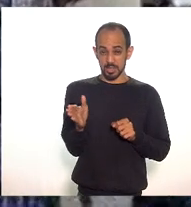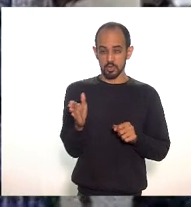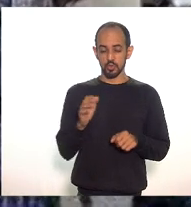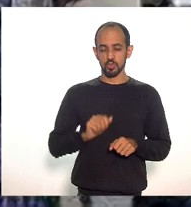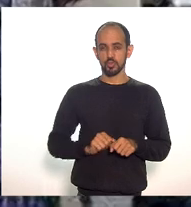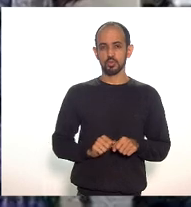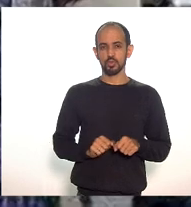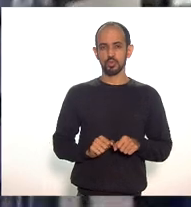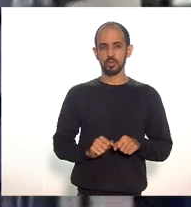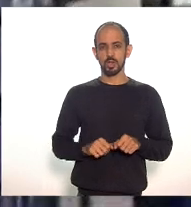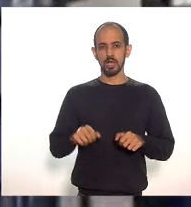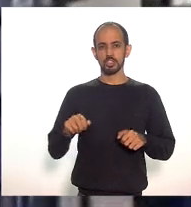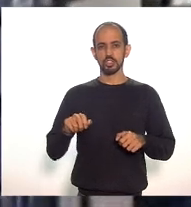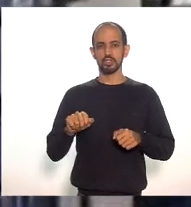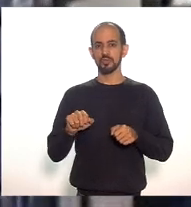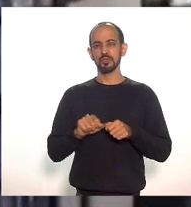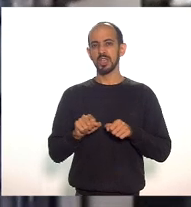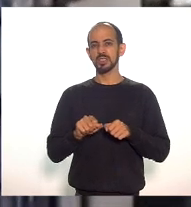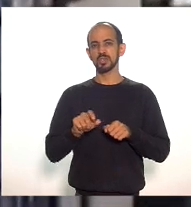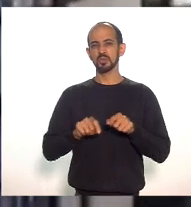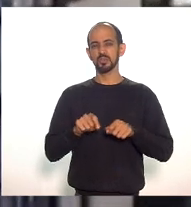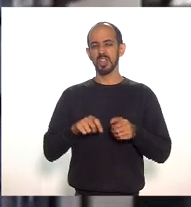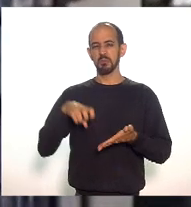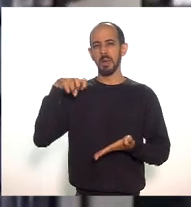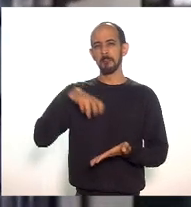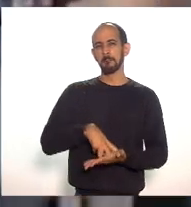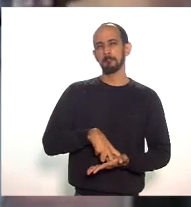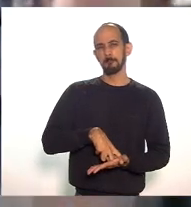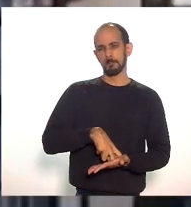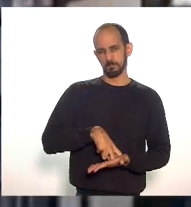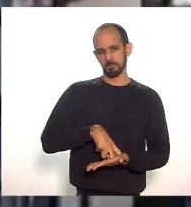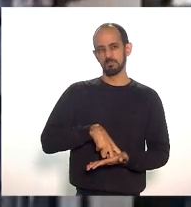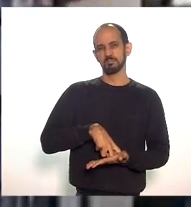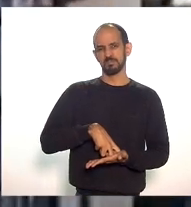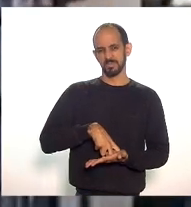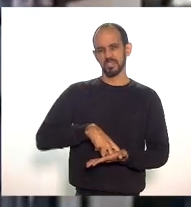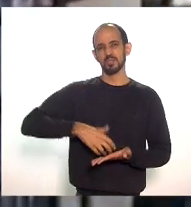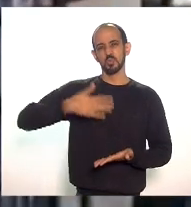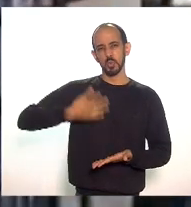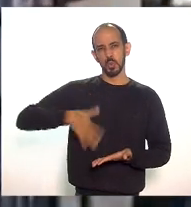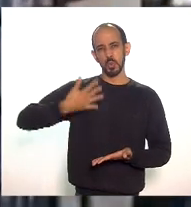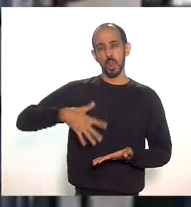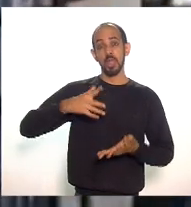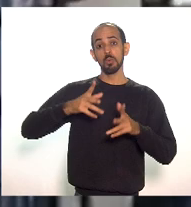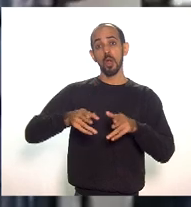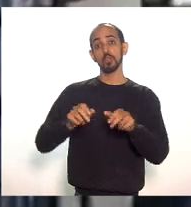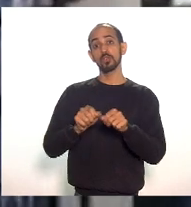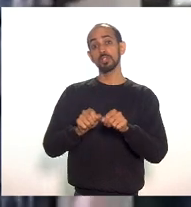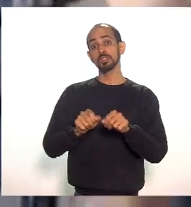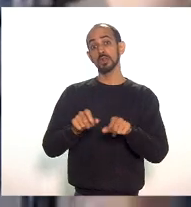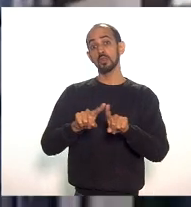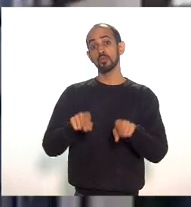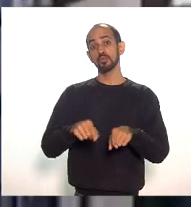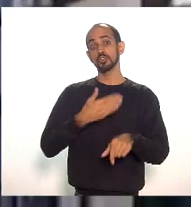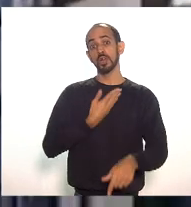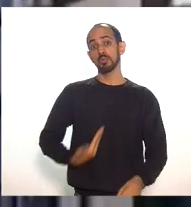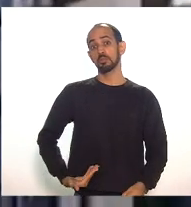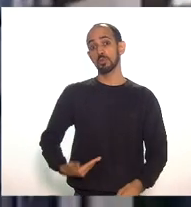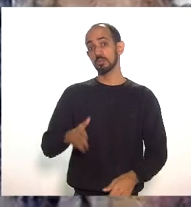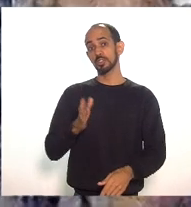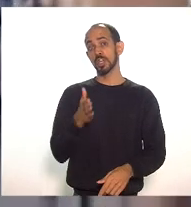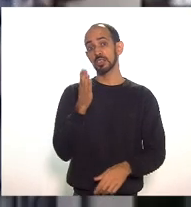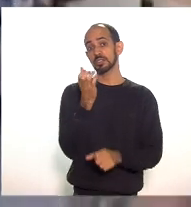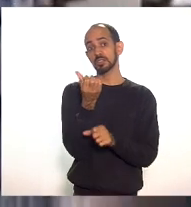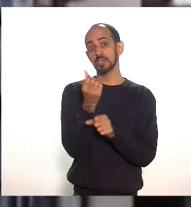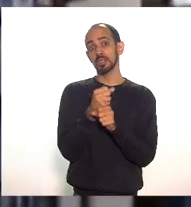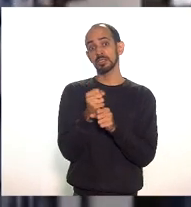forma brutal como o vento penalizando até agora o Zé para os servidores públicos Bom dia mais de 6